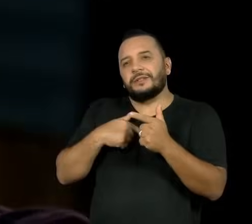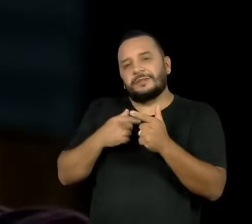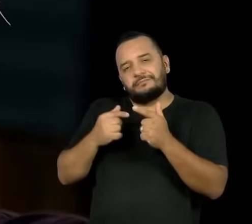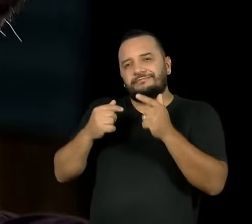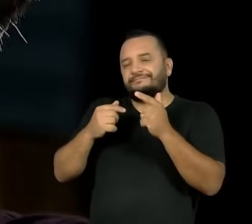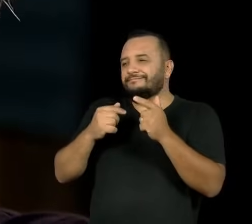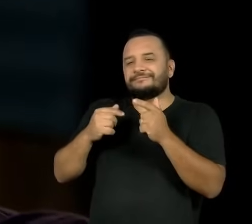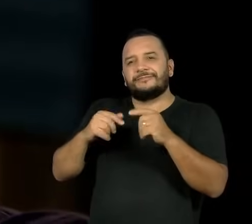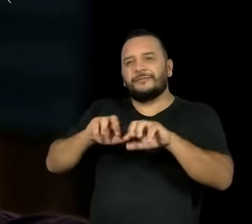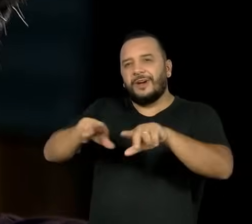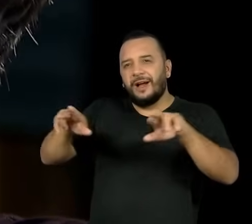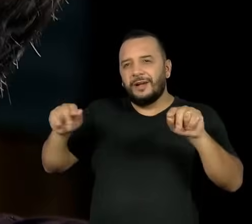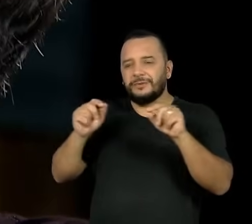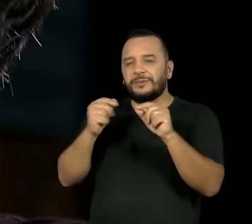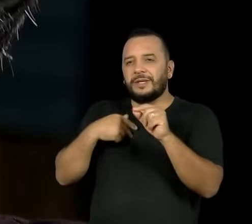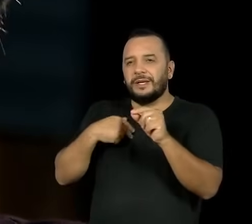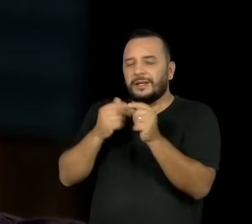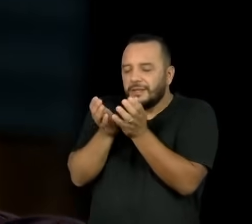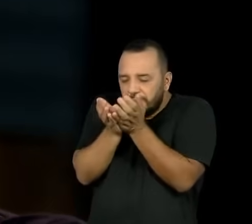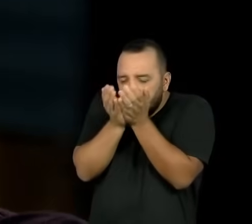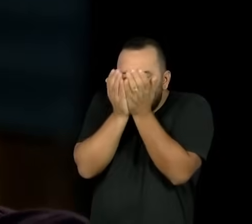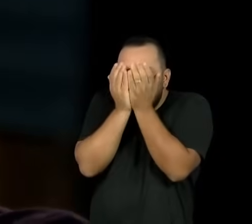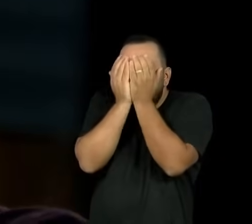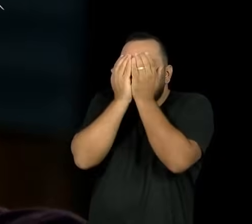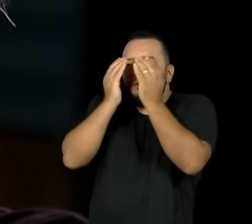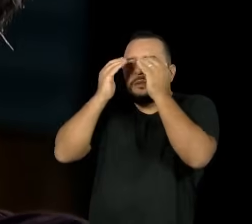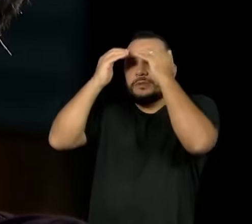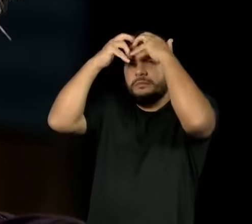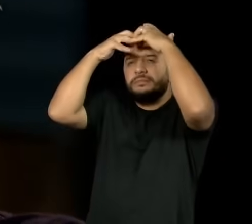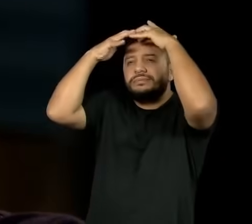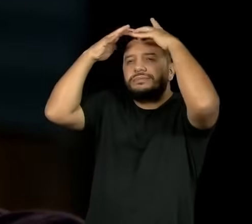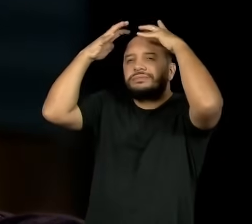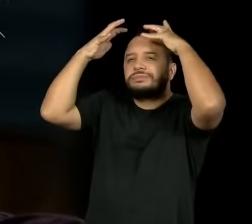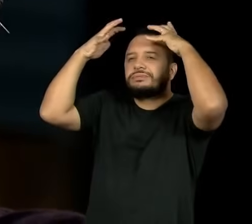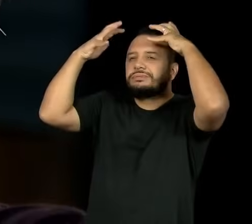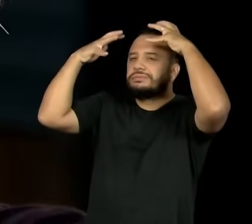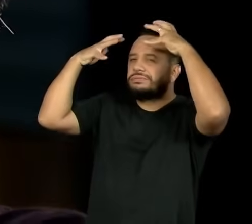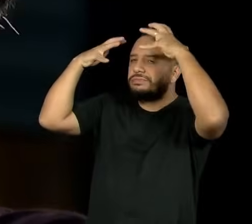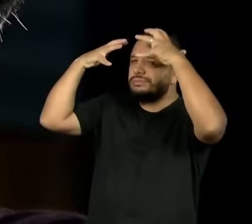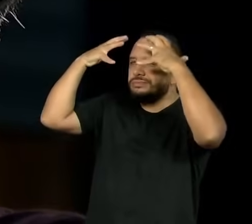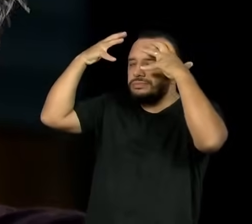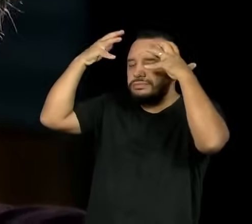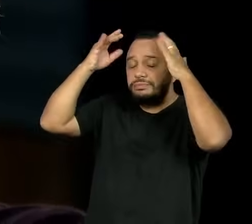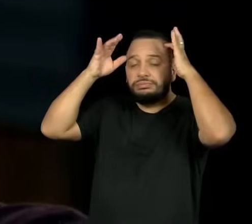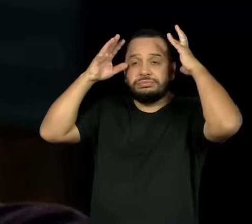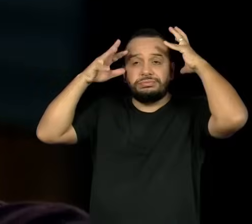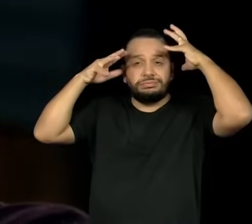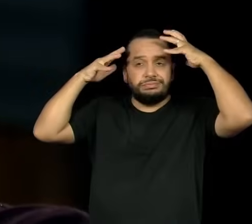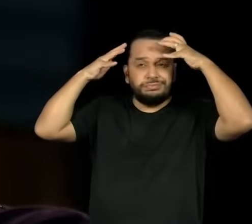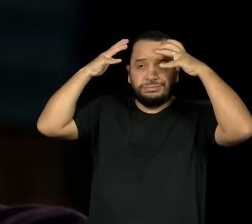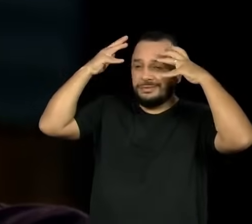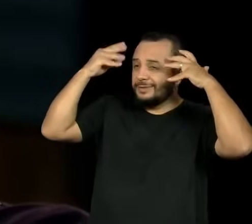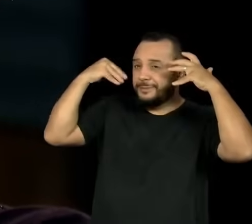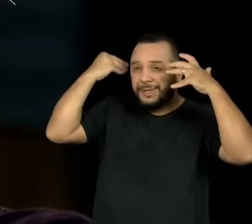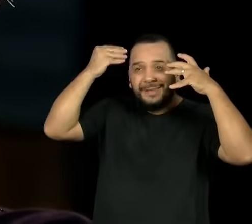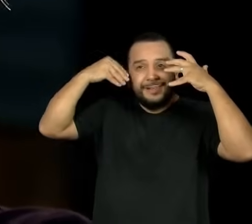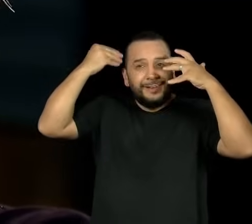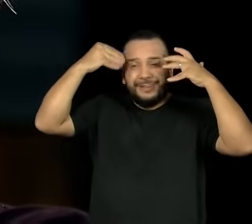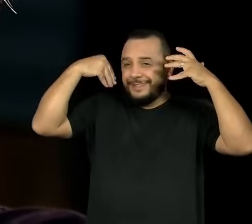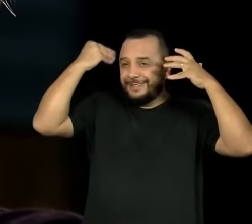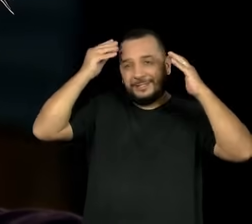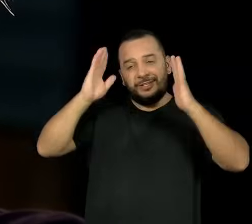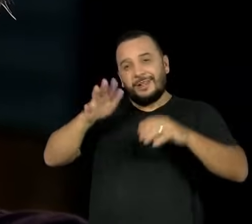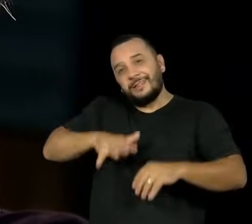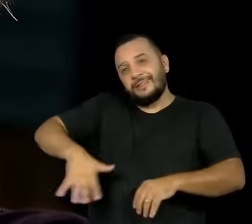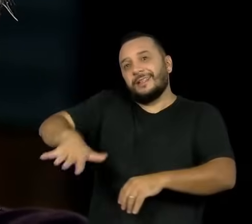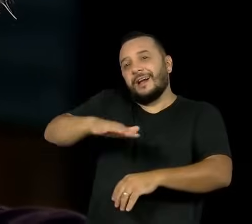essas experiências psicológicas e do campo emocional mesmo. Que a gente tinha, por exemplo, alguns pacientes que